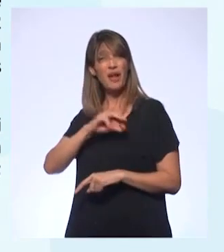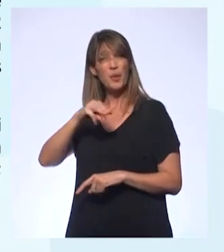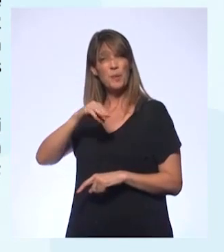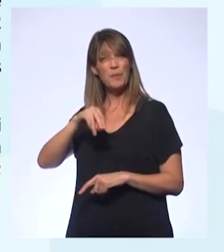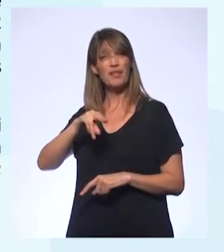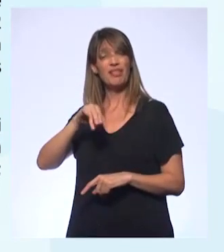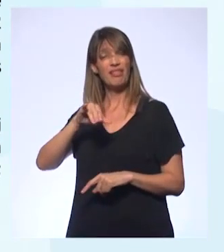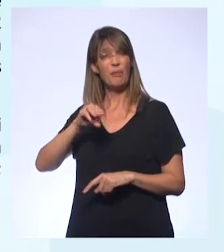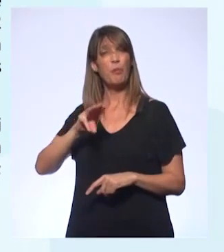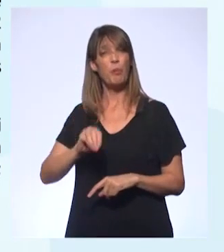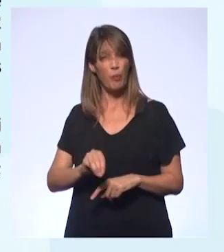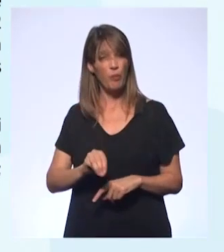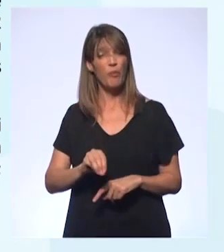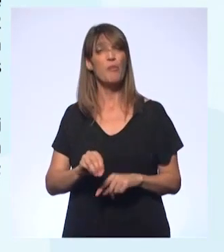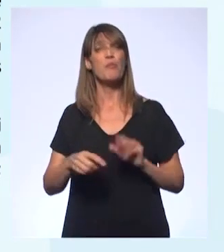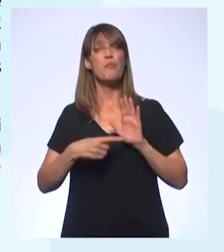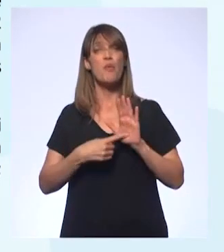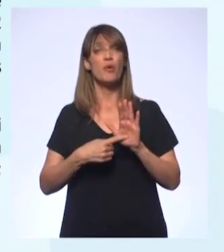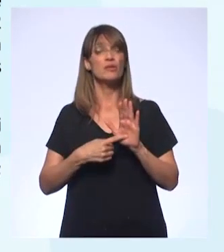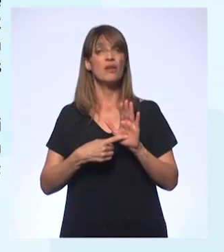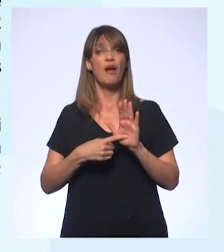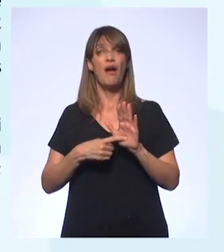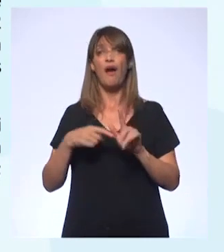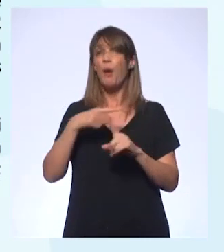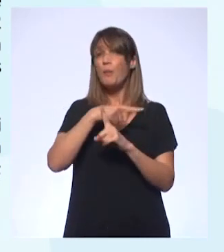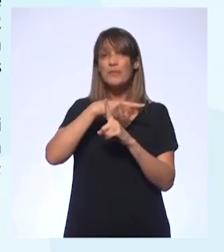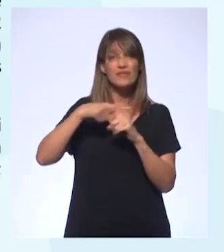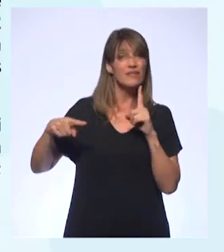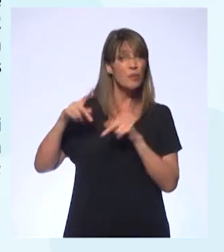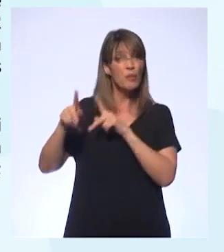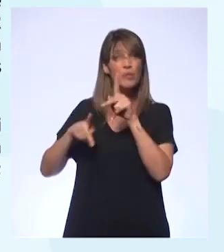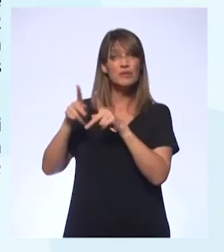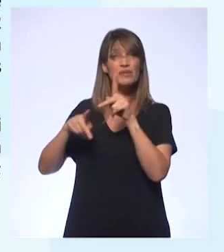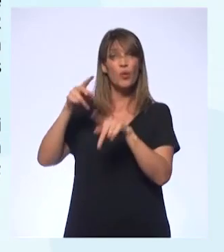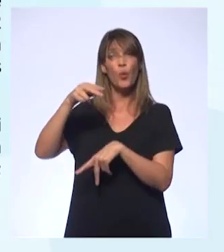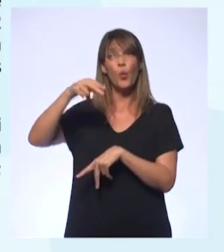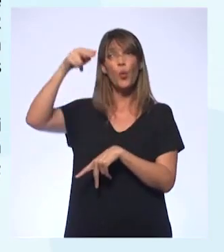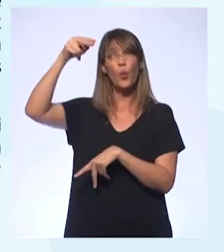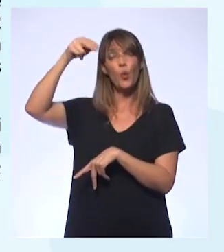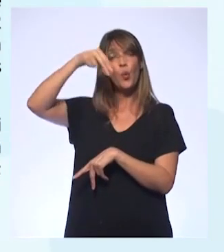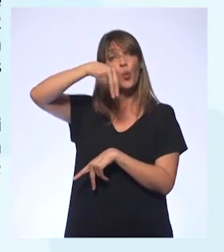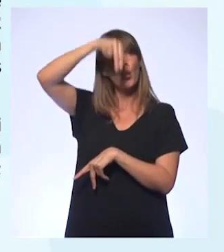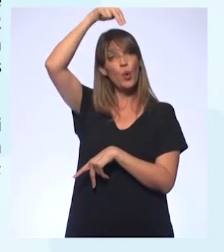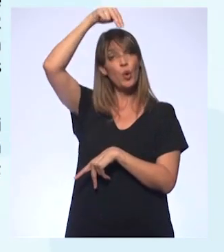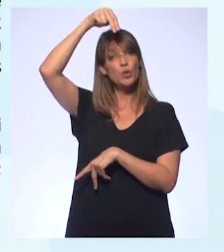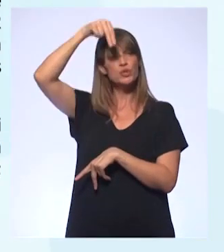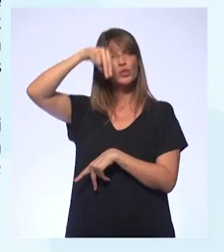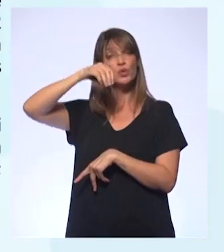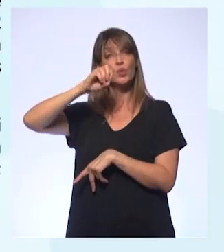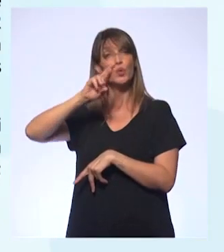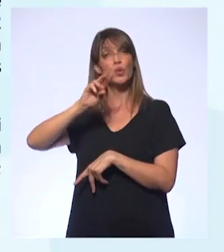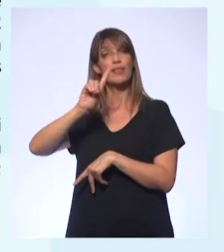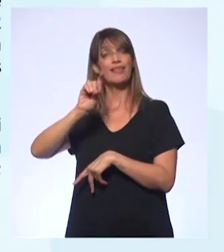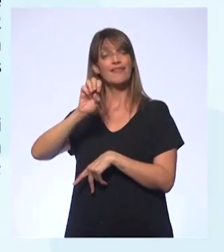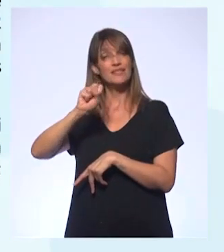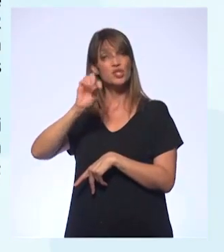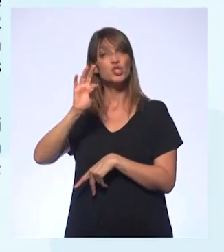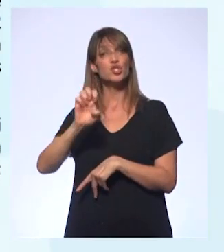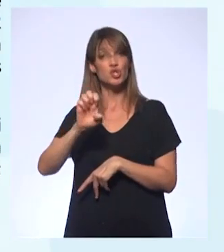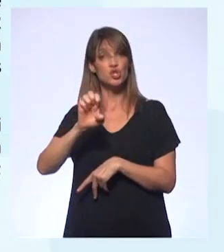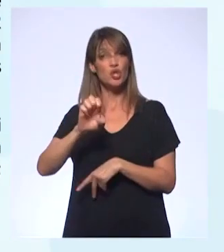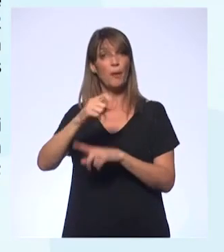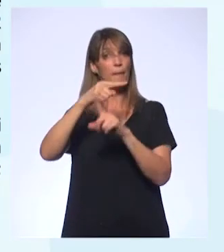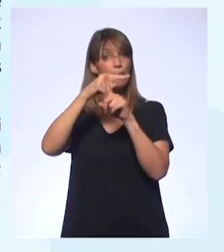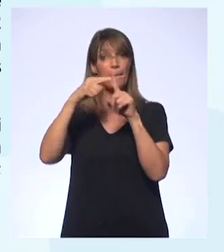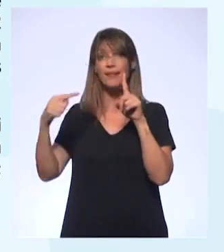identifica-se esse rendimento presente na metade da população do Norte e Nordeste. Então, metade da população do Norte e Nordeste ganha, né,